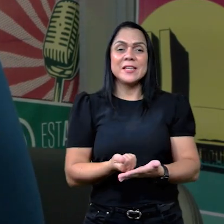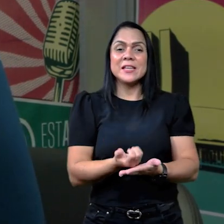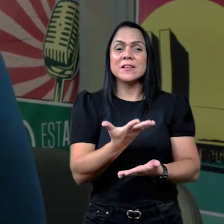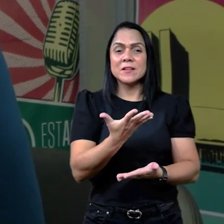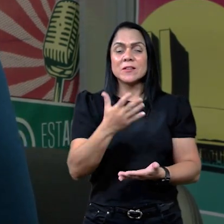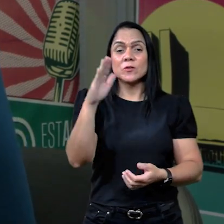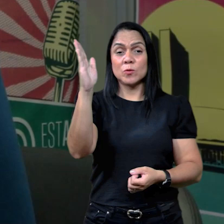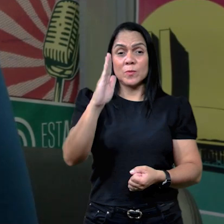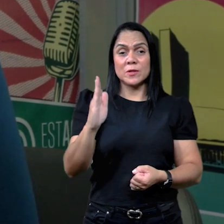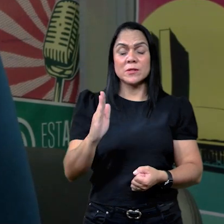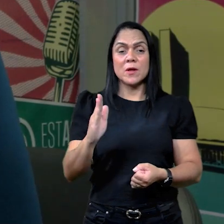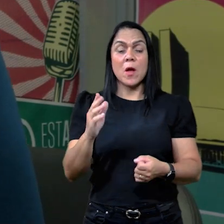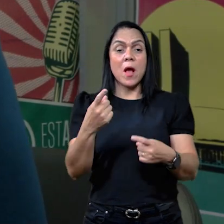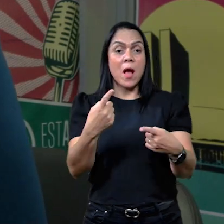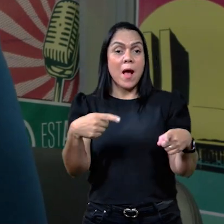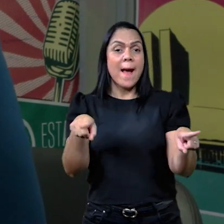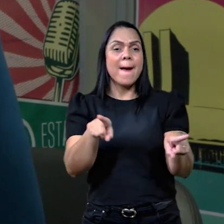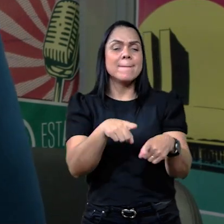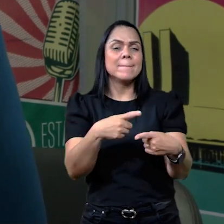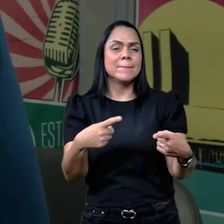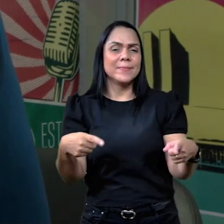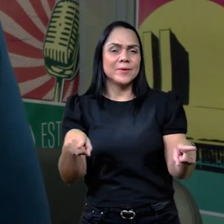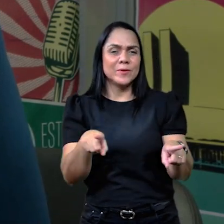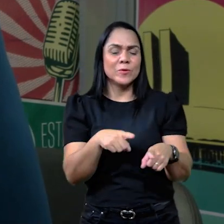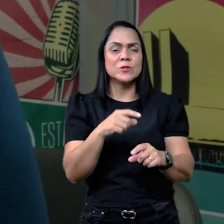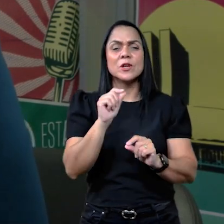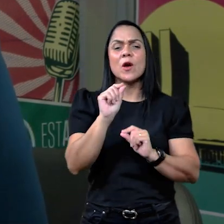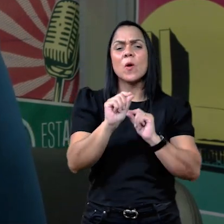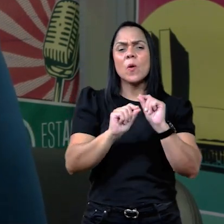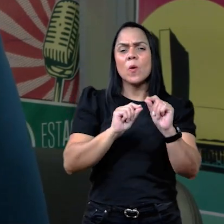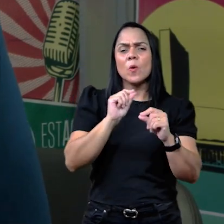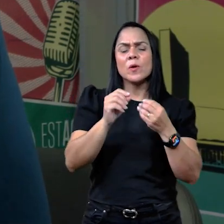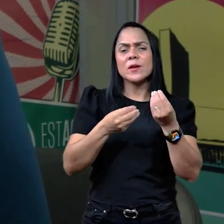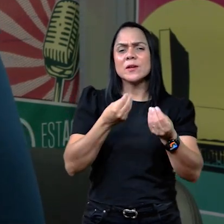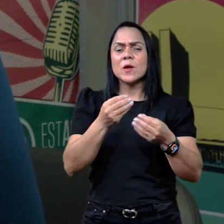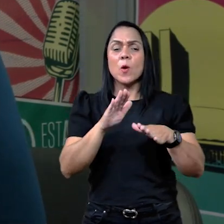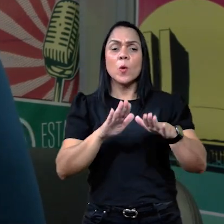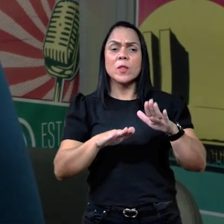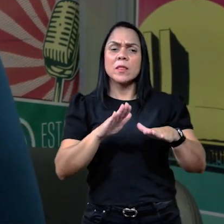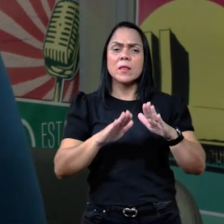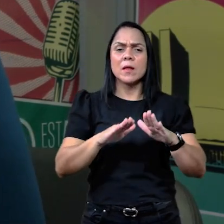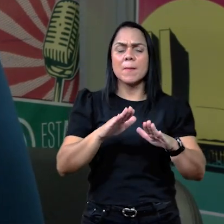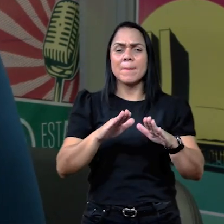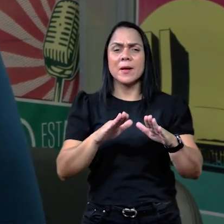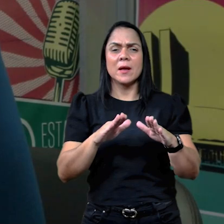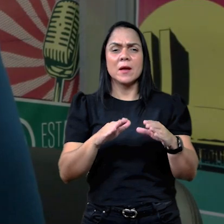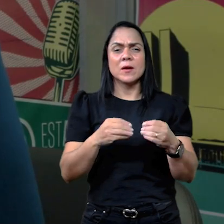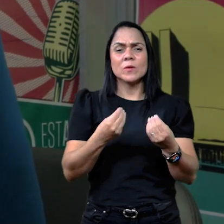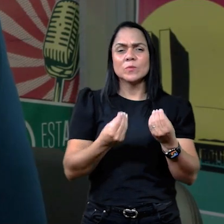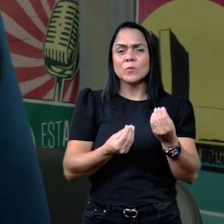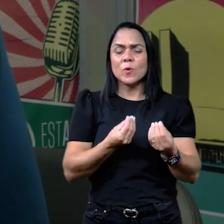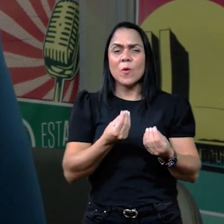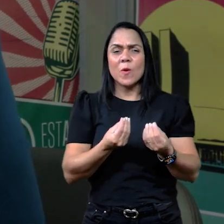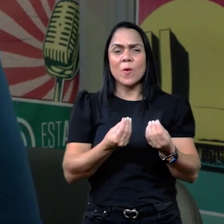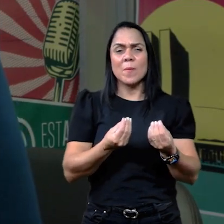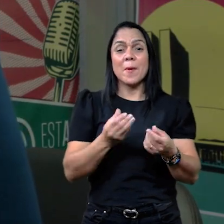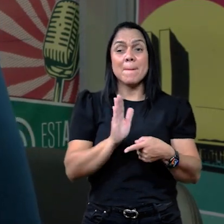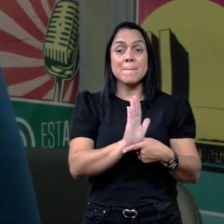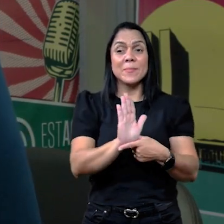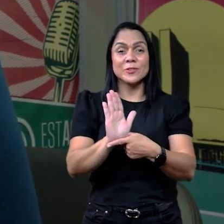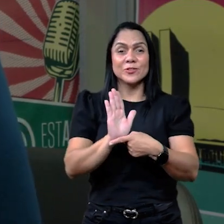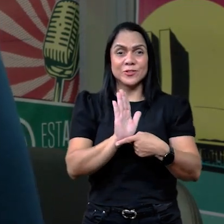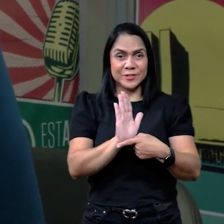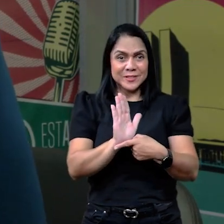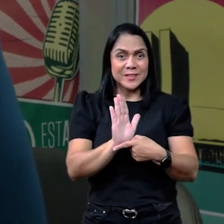exemplo, por exemplo, da musicalidade. Se você pensar a musicalidade, né, o que são os tambores, quanta influência